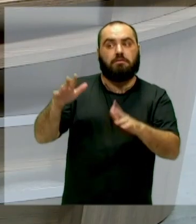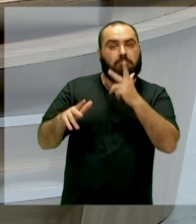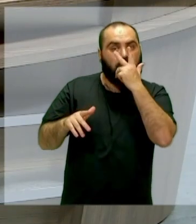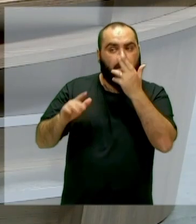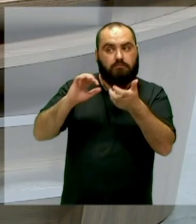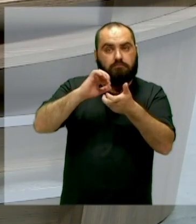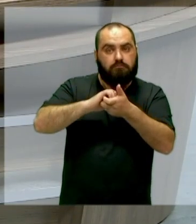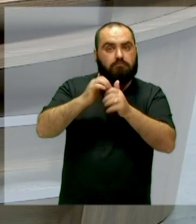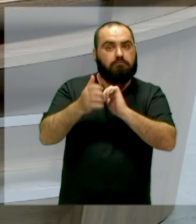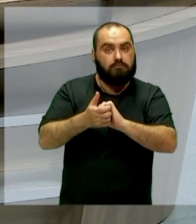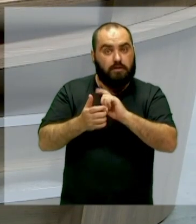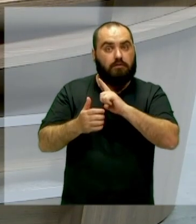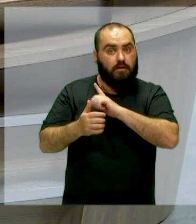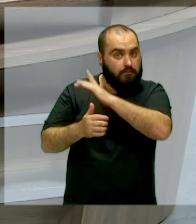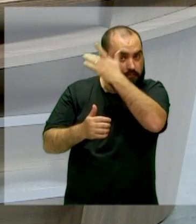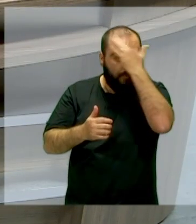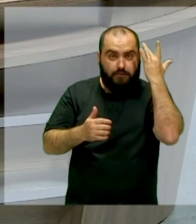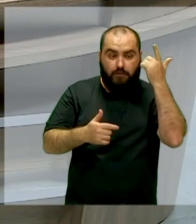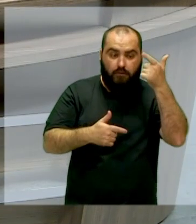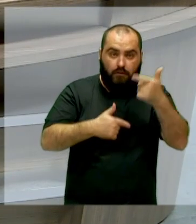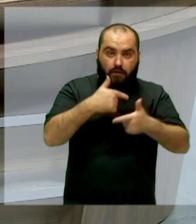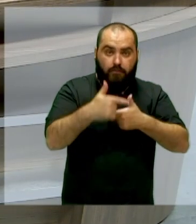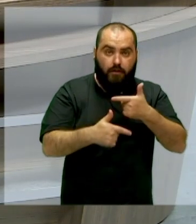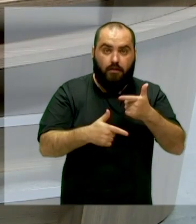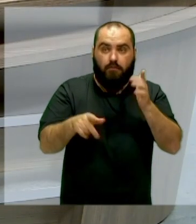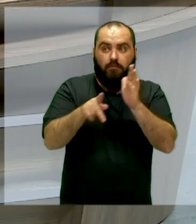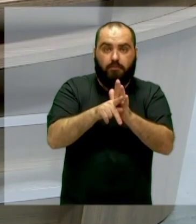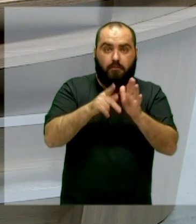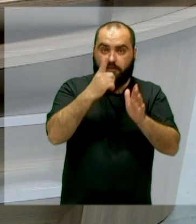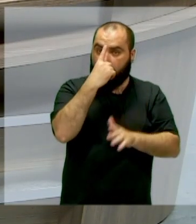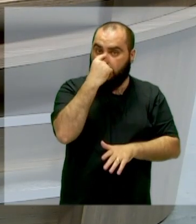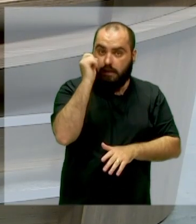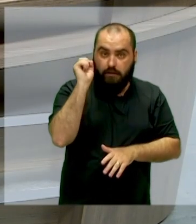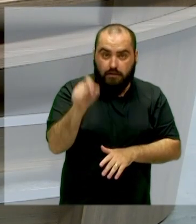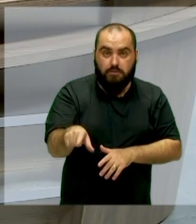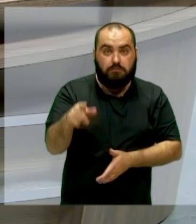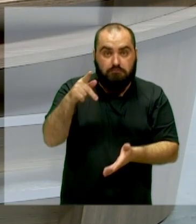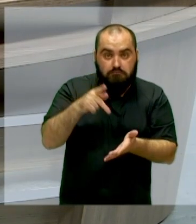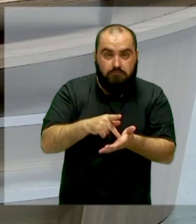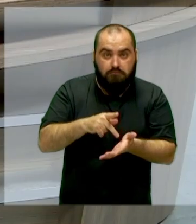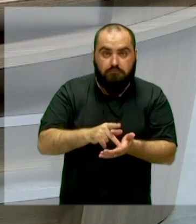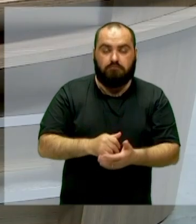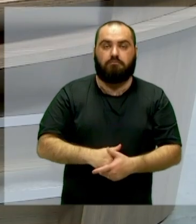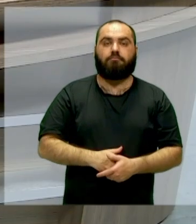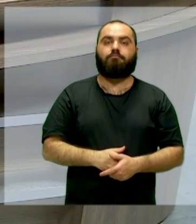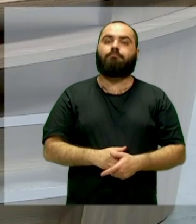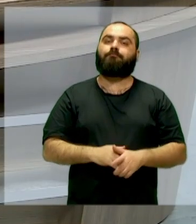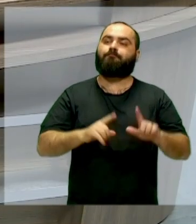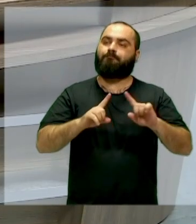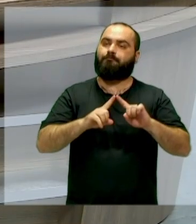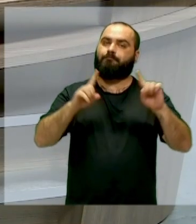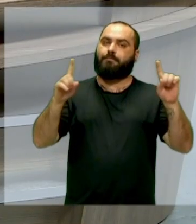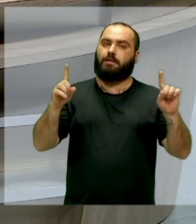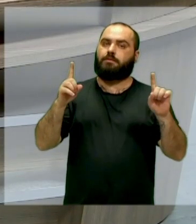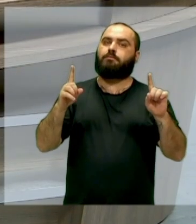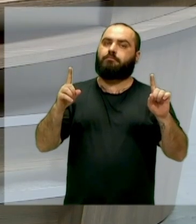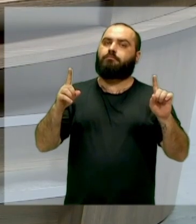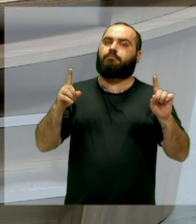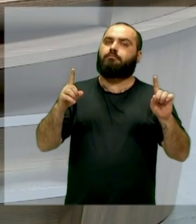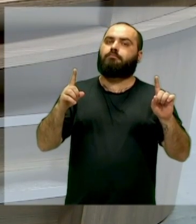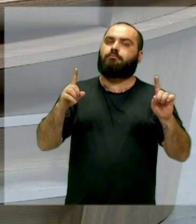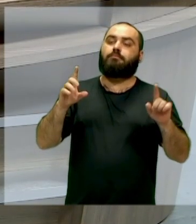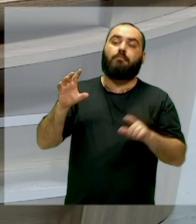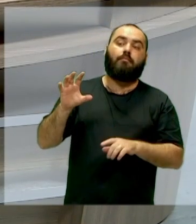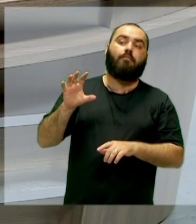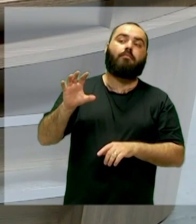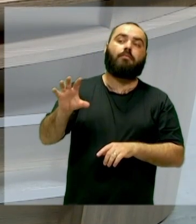Tem muita gente que que faz artesanato a partir de resíduos né Eh mas também aquela economia que você vai fazer lá na